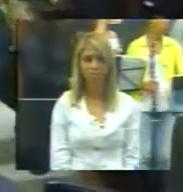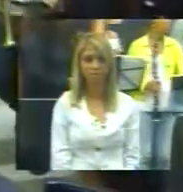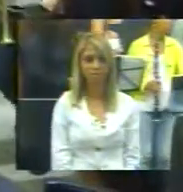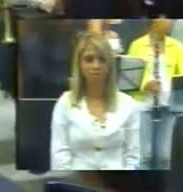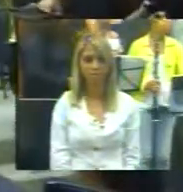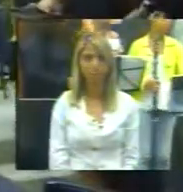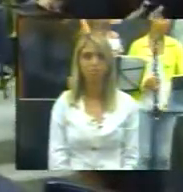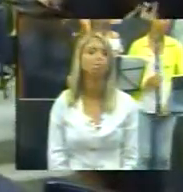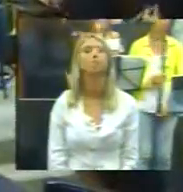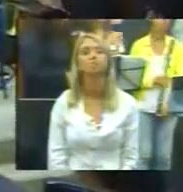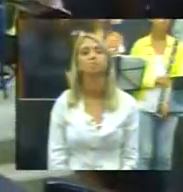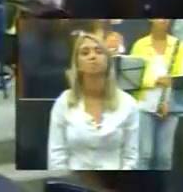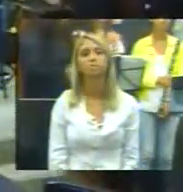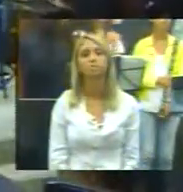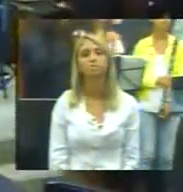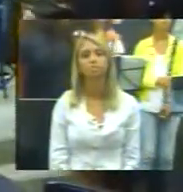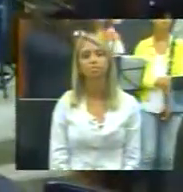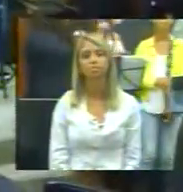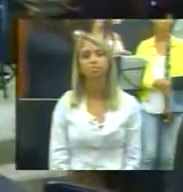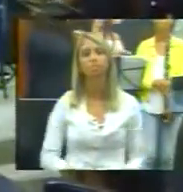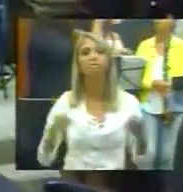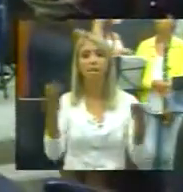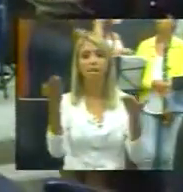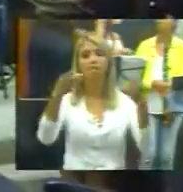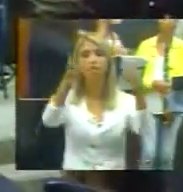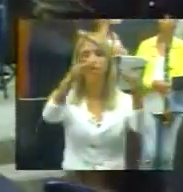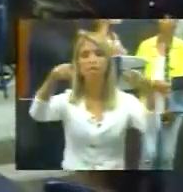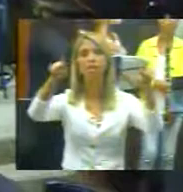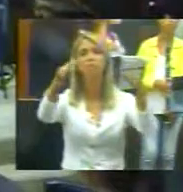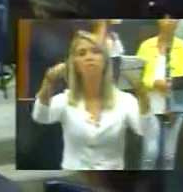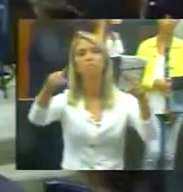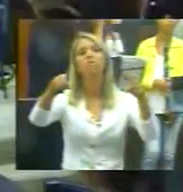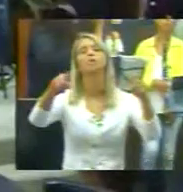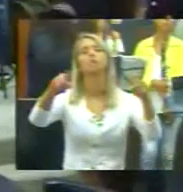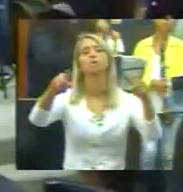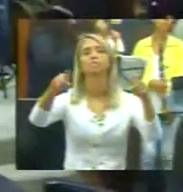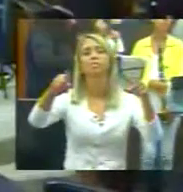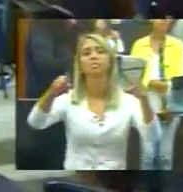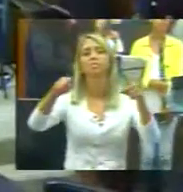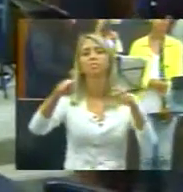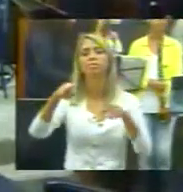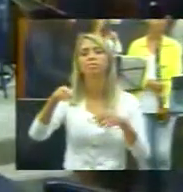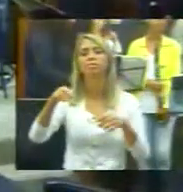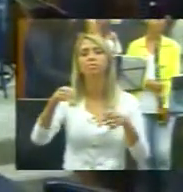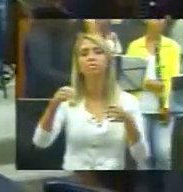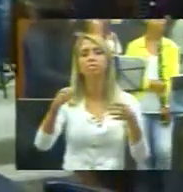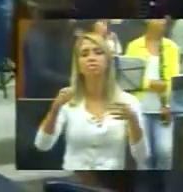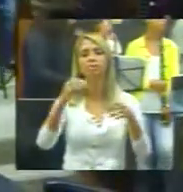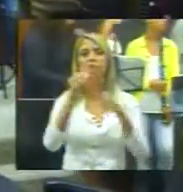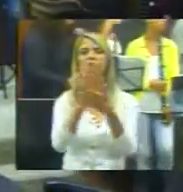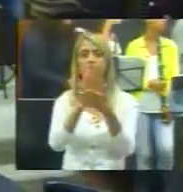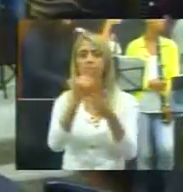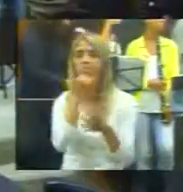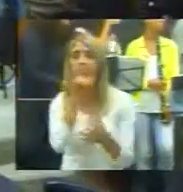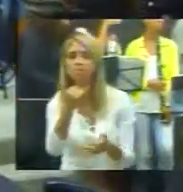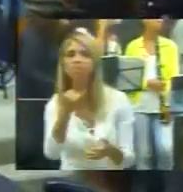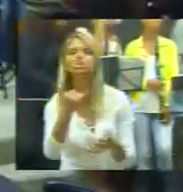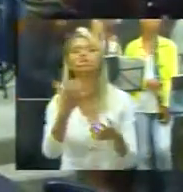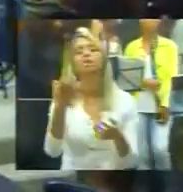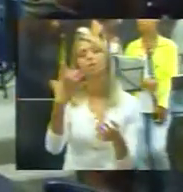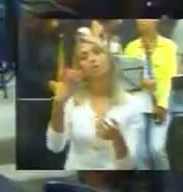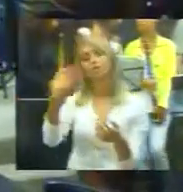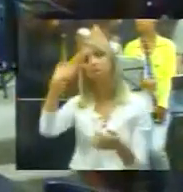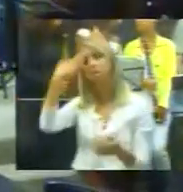Ainda vamos ter o hino da cidade de Cabo Frio no final, mas já quero aqui, Walter, te agradecer